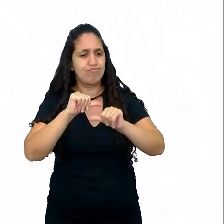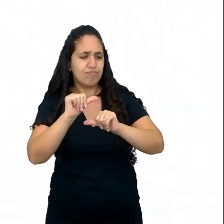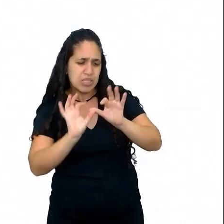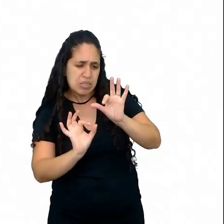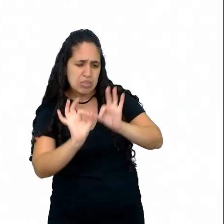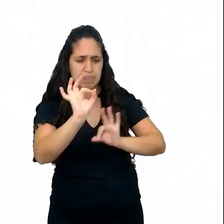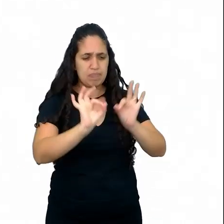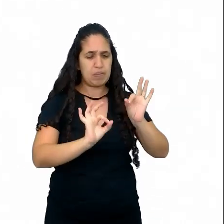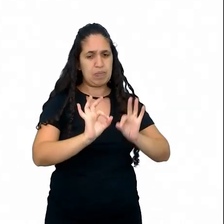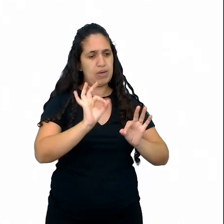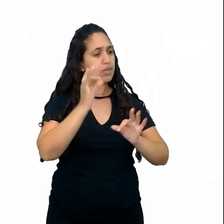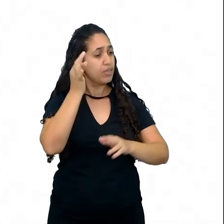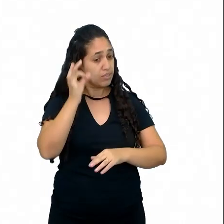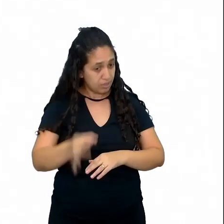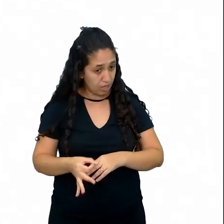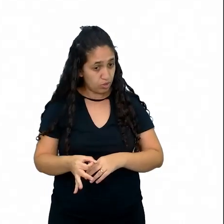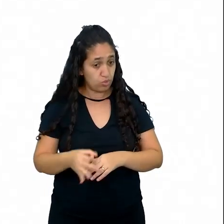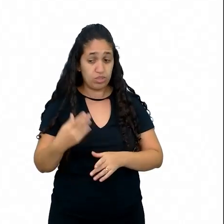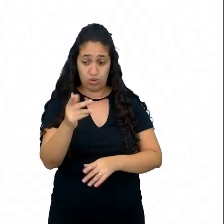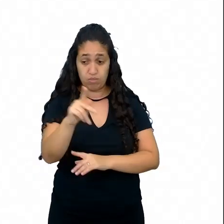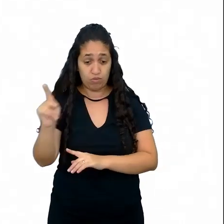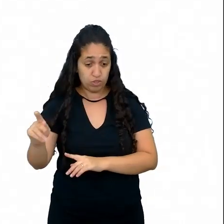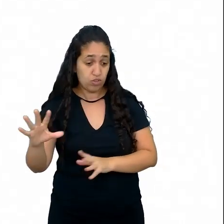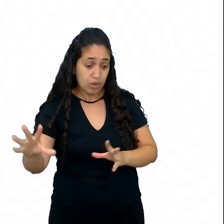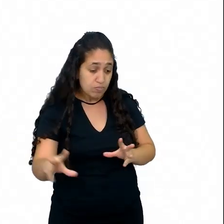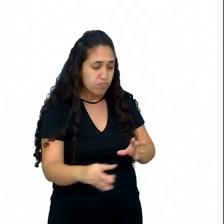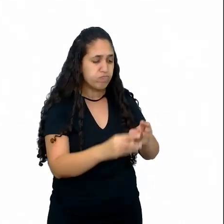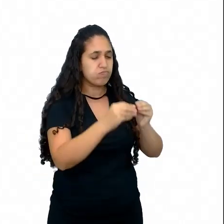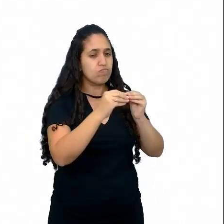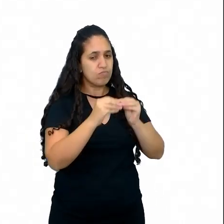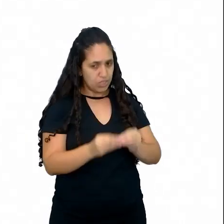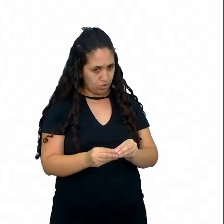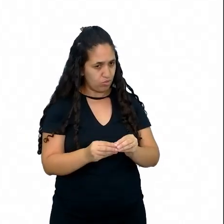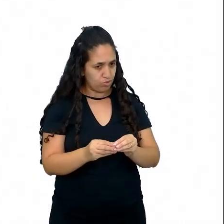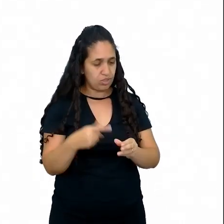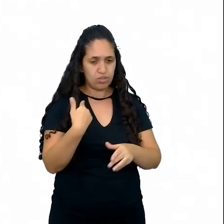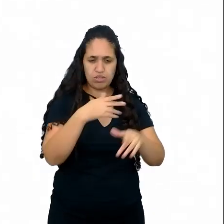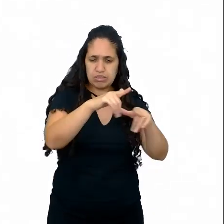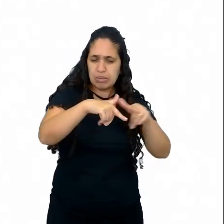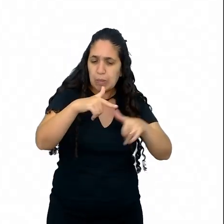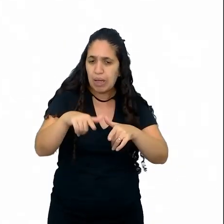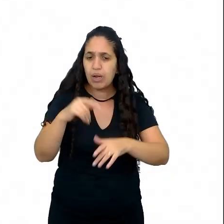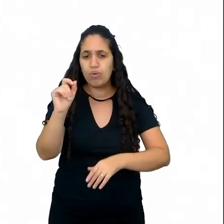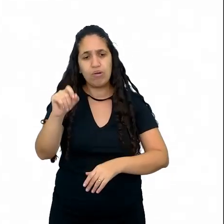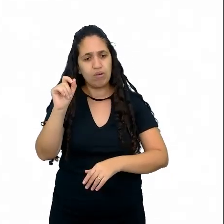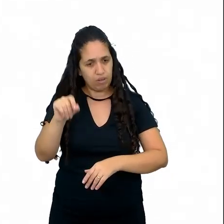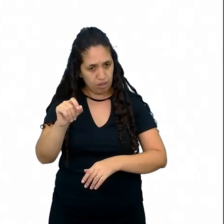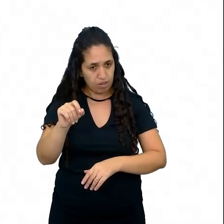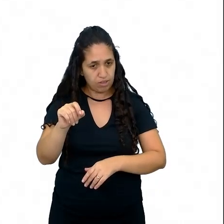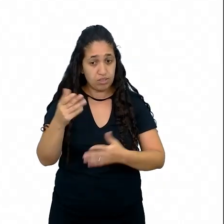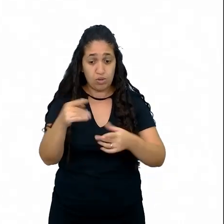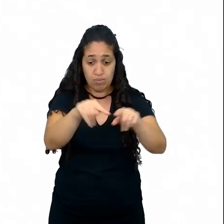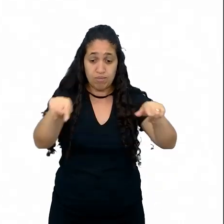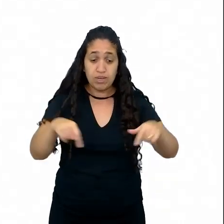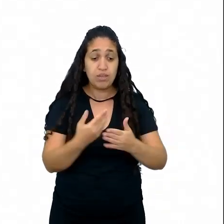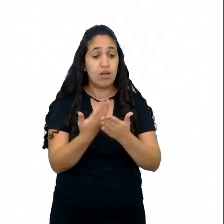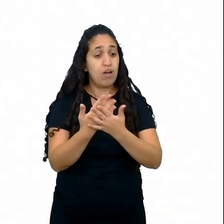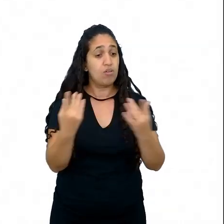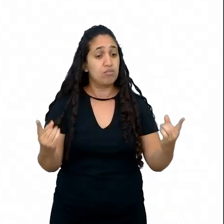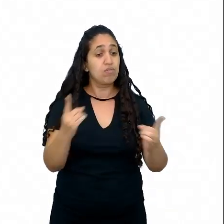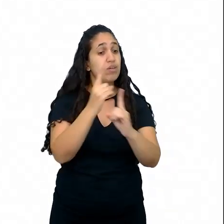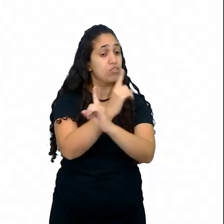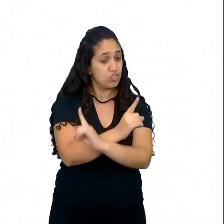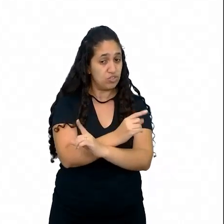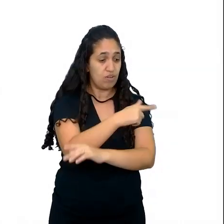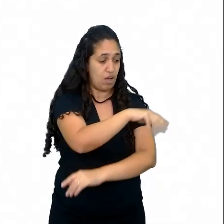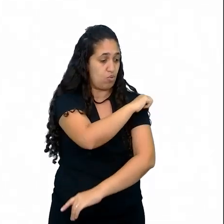deve ser colocada. Ou seja, então o professor vai dar esse fechamento. Então, aí nós estamos trabalhando o quê? Com essa... Isso é uma sala de aula invertida. Ou seja,